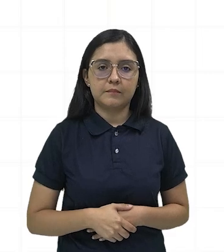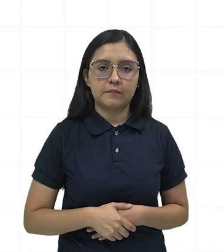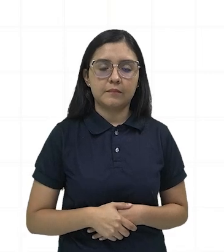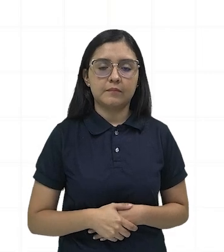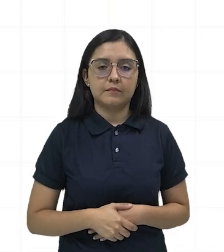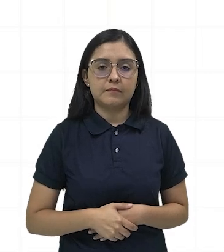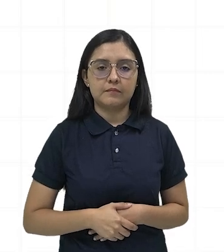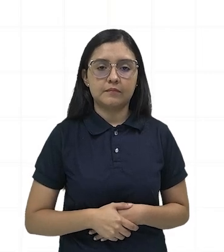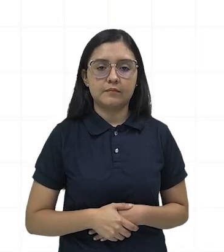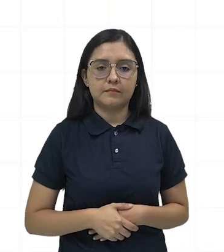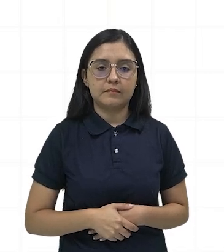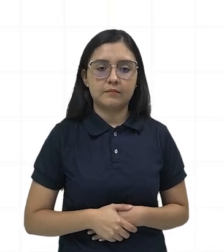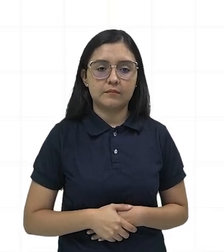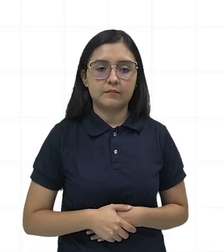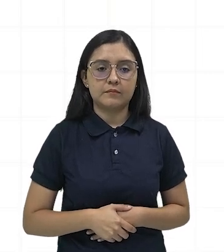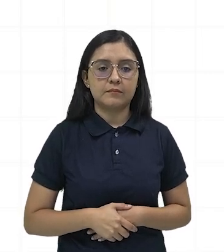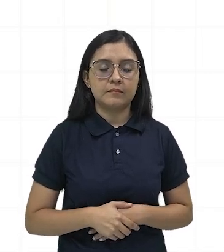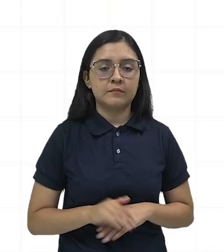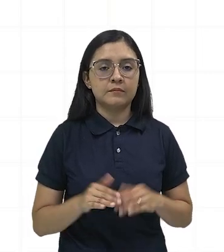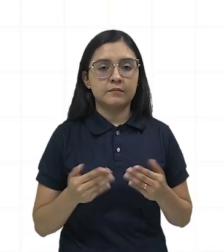E aqui nós temos, então,